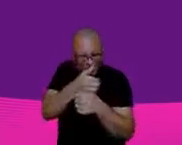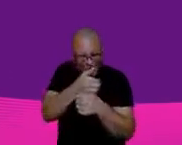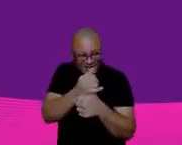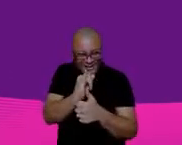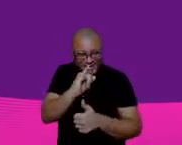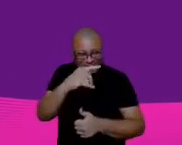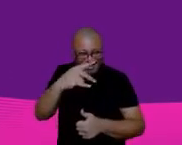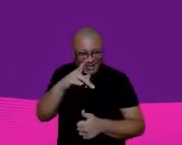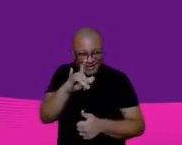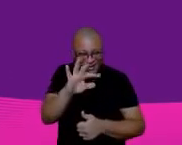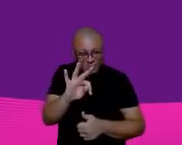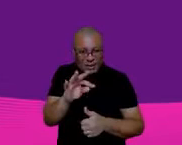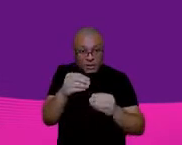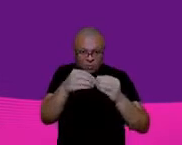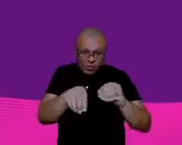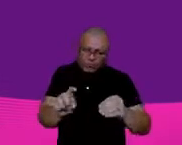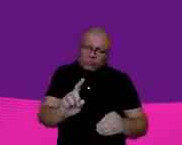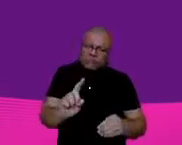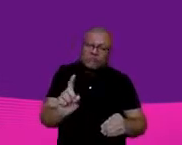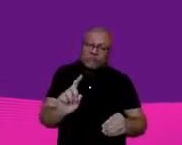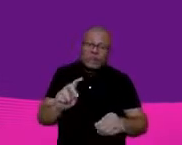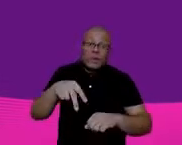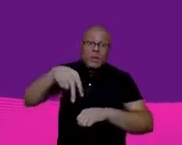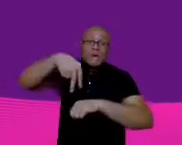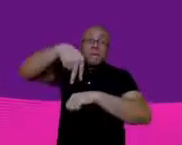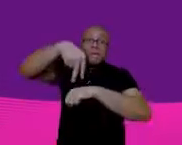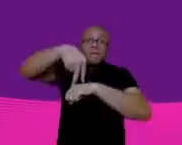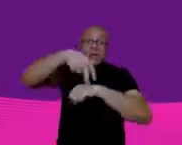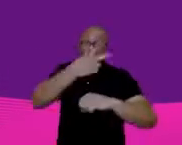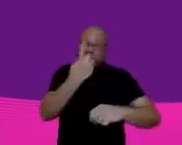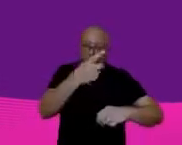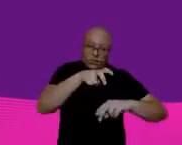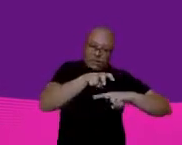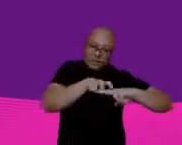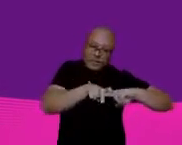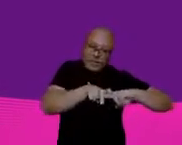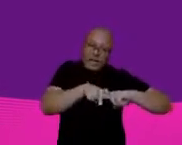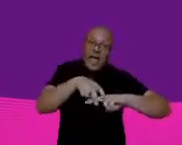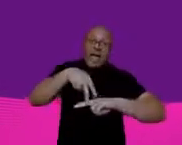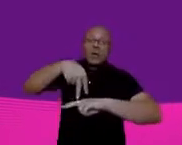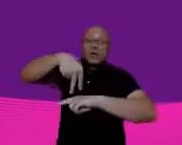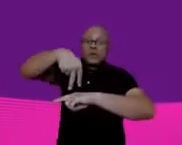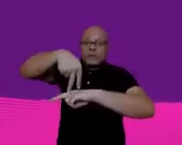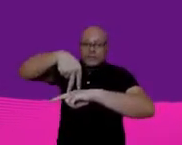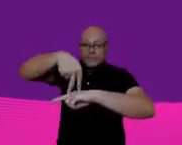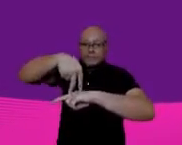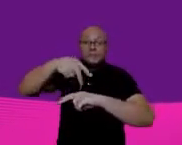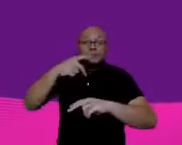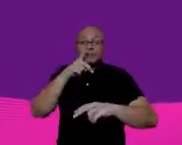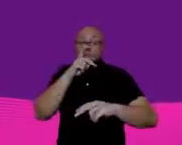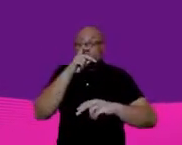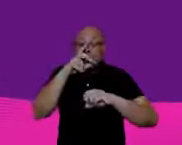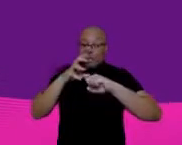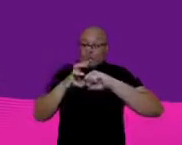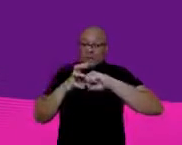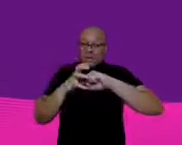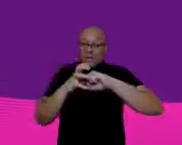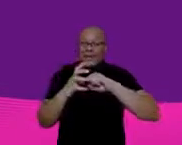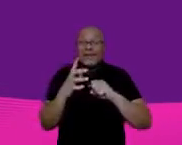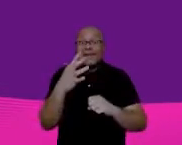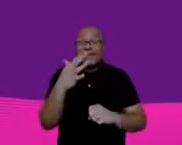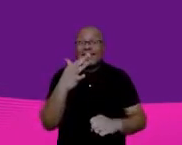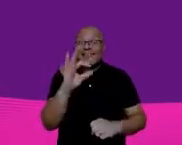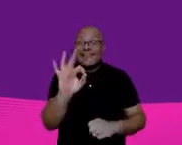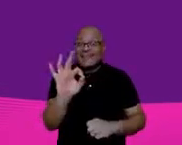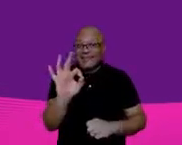Depois, posição em pé. Então, eu faço a extensão da cabeça em 10 graus externamente e faço a rotação externa para ver se eu